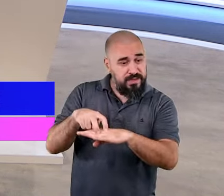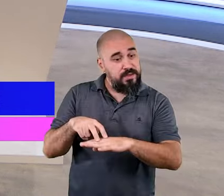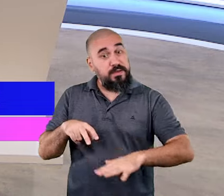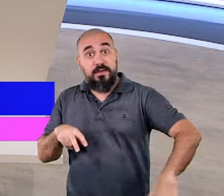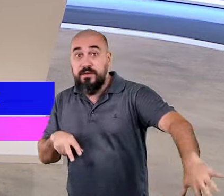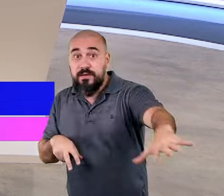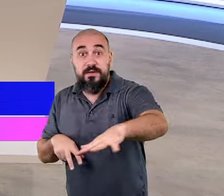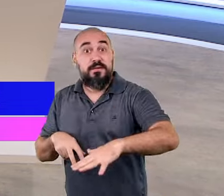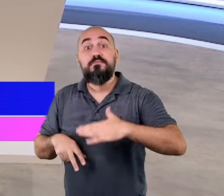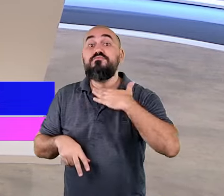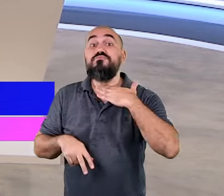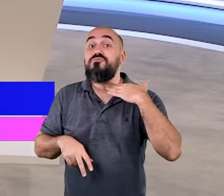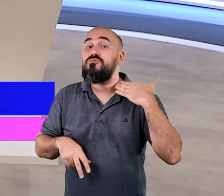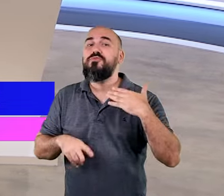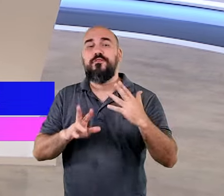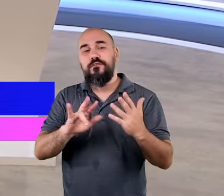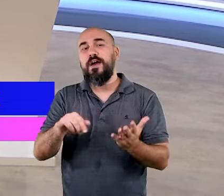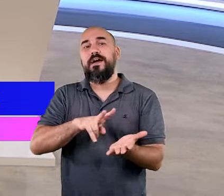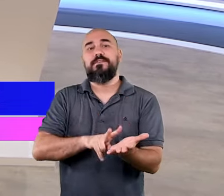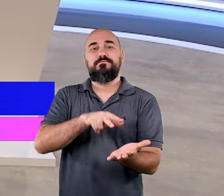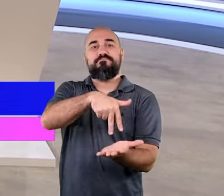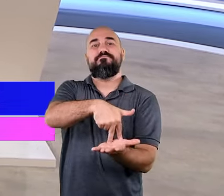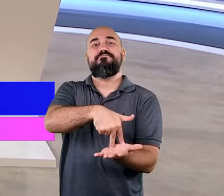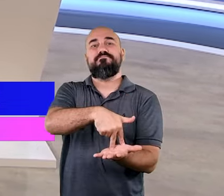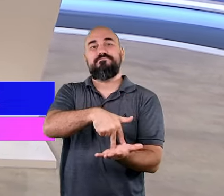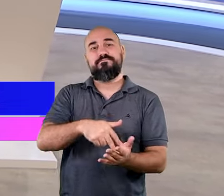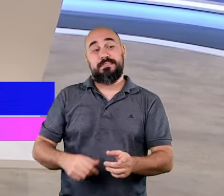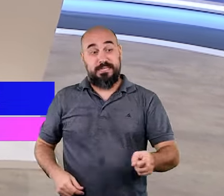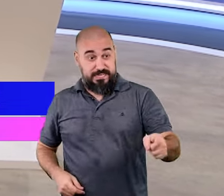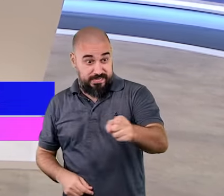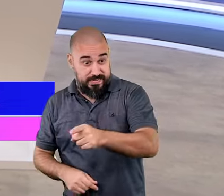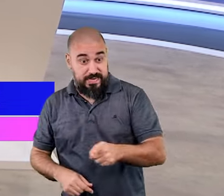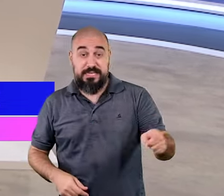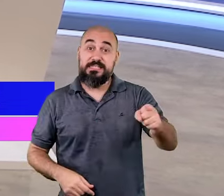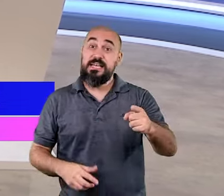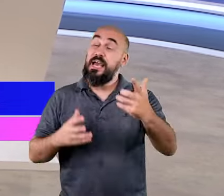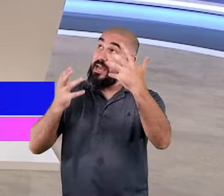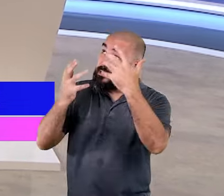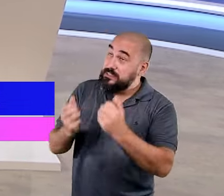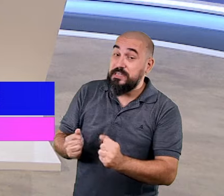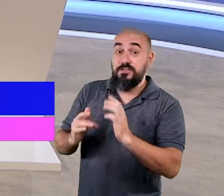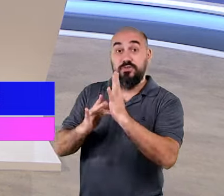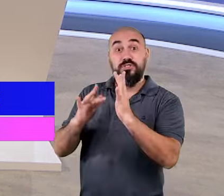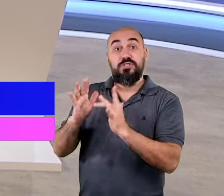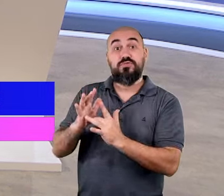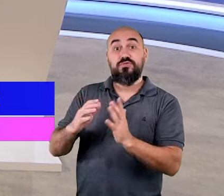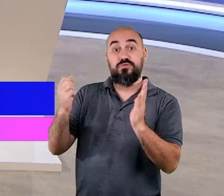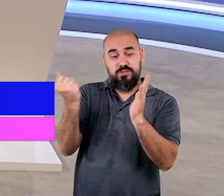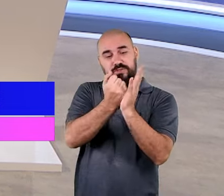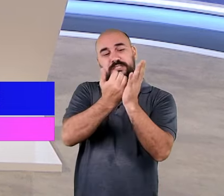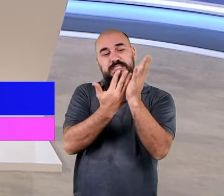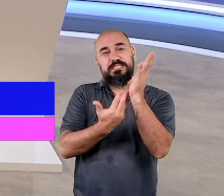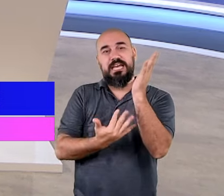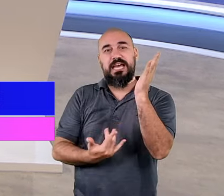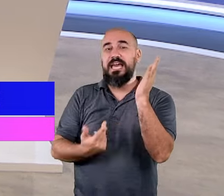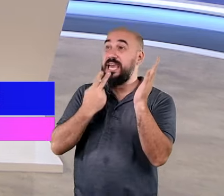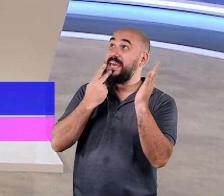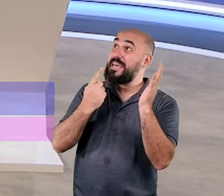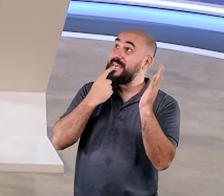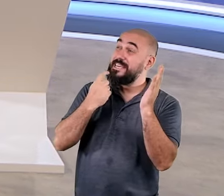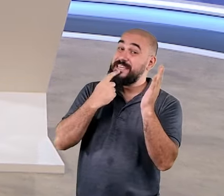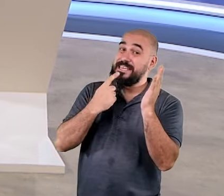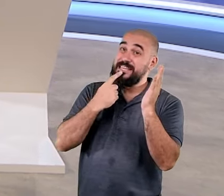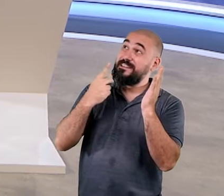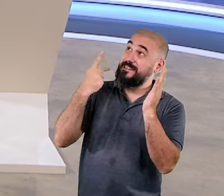para terem a eternidade. Esses mortos são aqueles que lavaram as suas vestes no sangue do